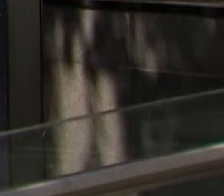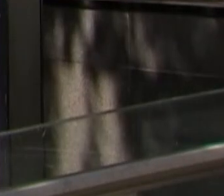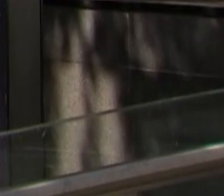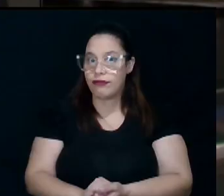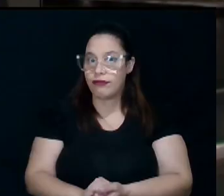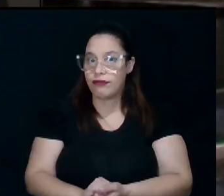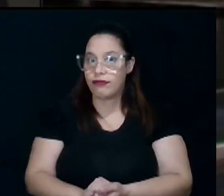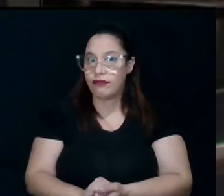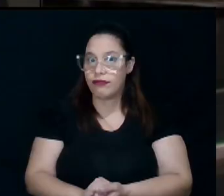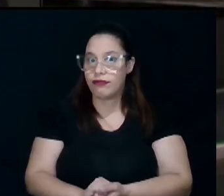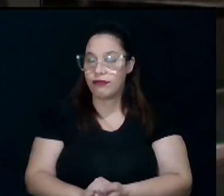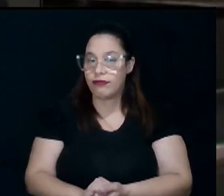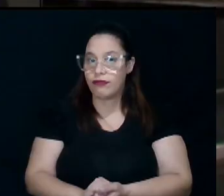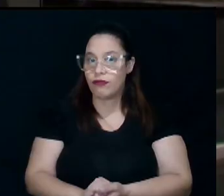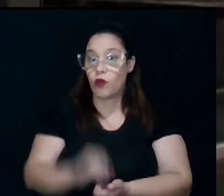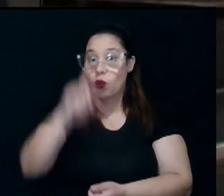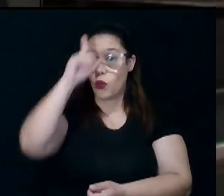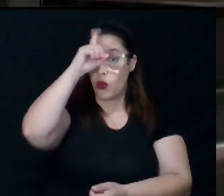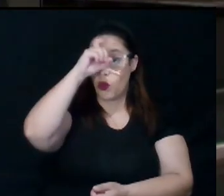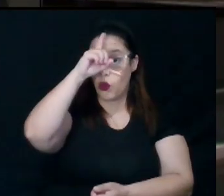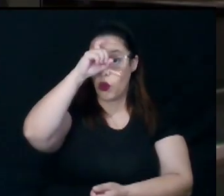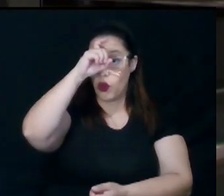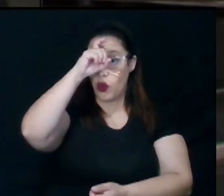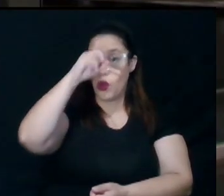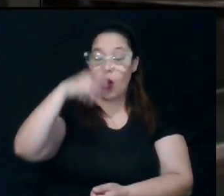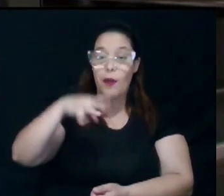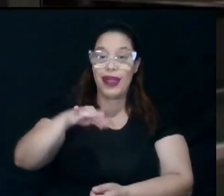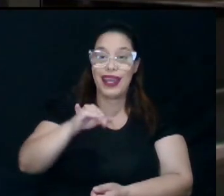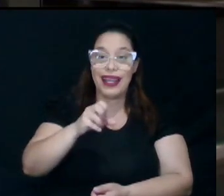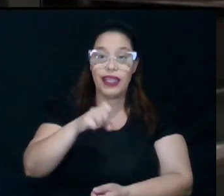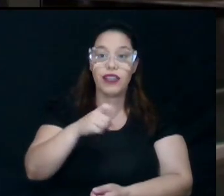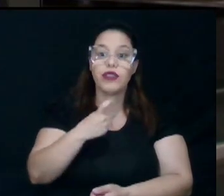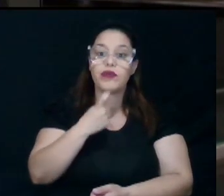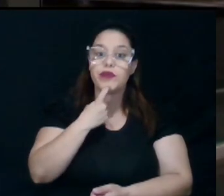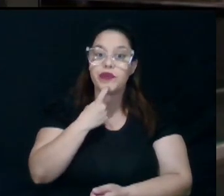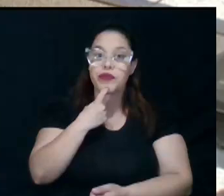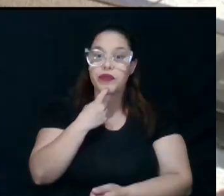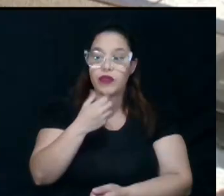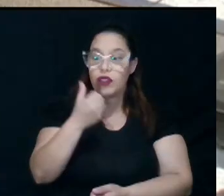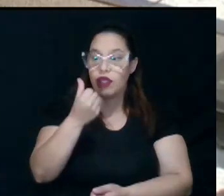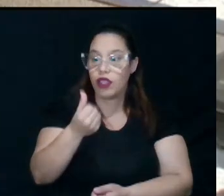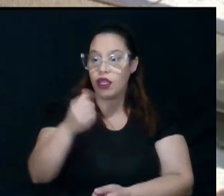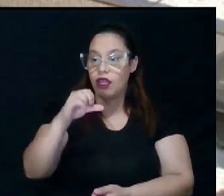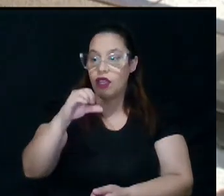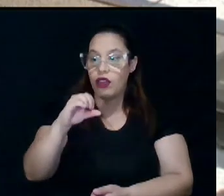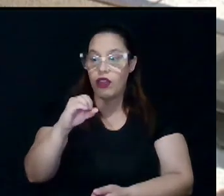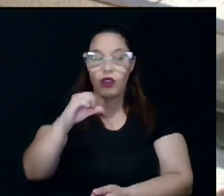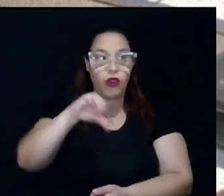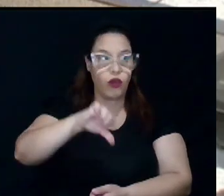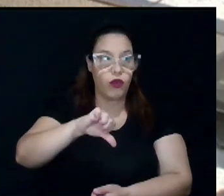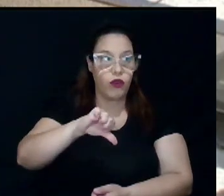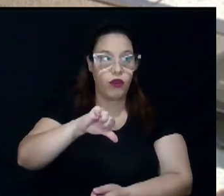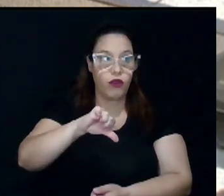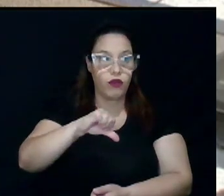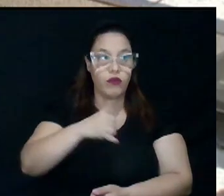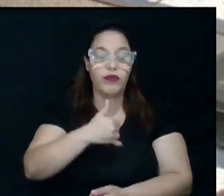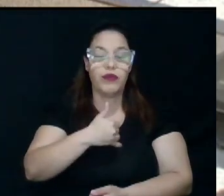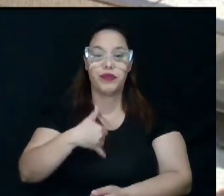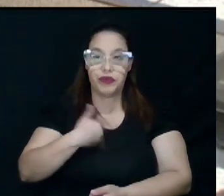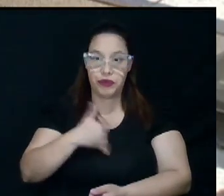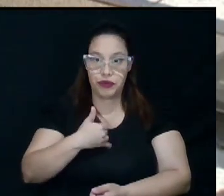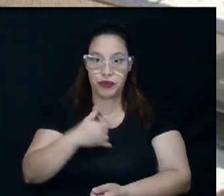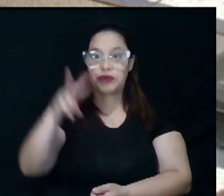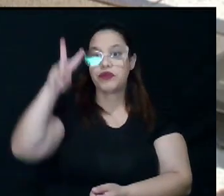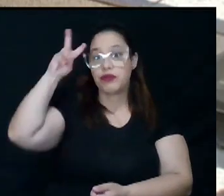O Hospital Maternidade de Campinas, com 109 anos de história na região metropolitana do município, é a